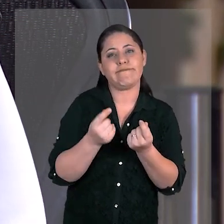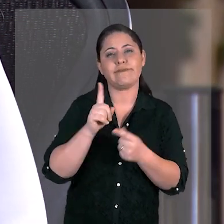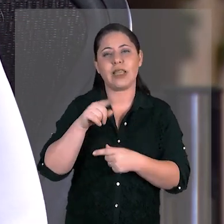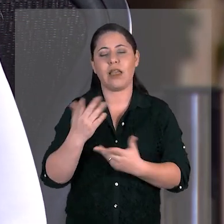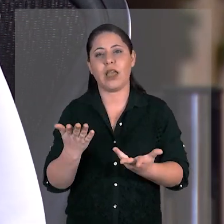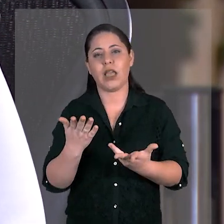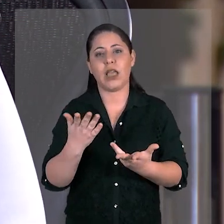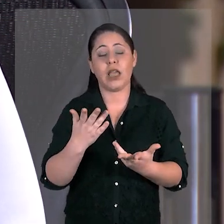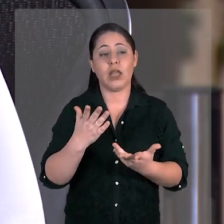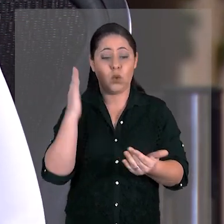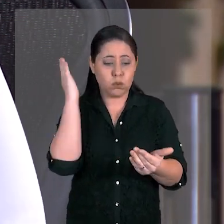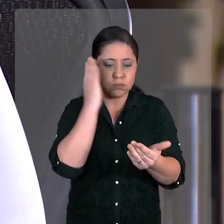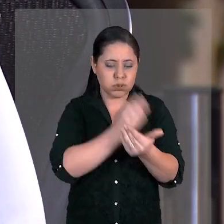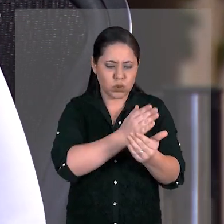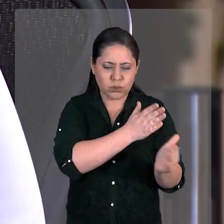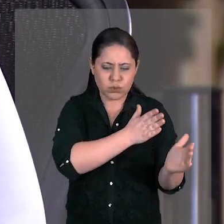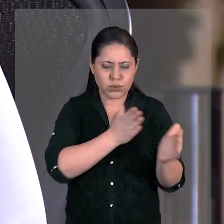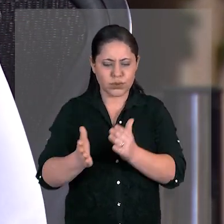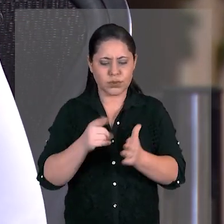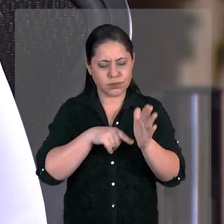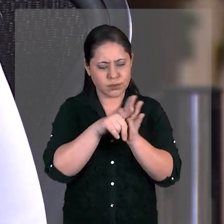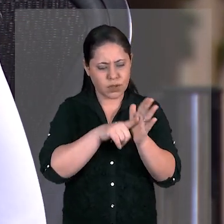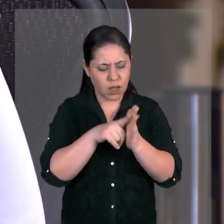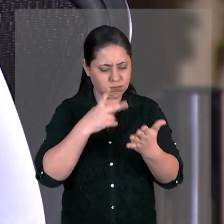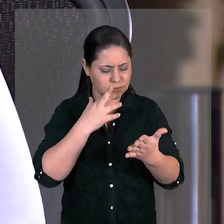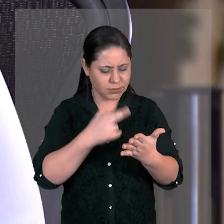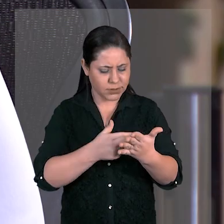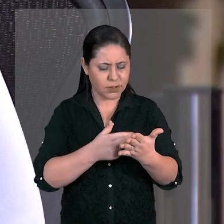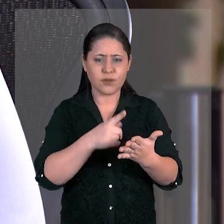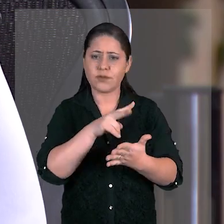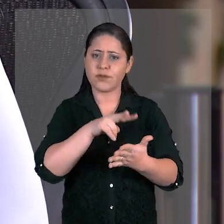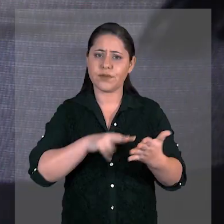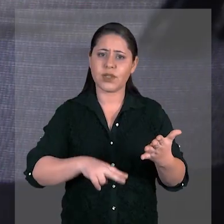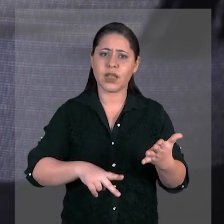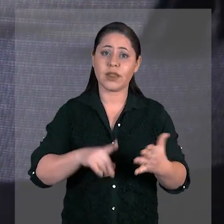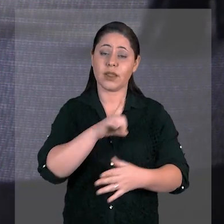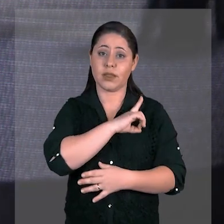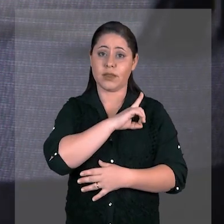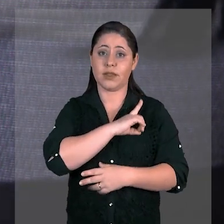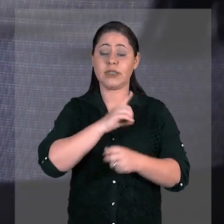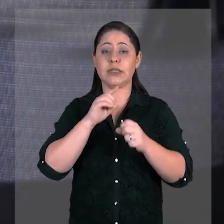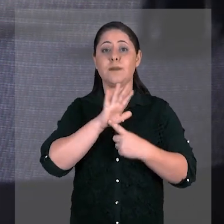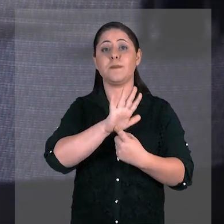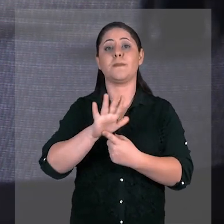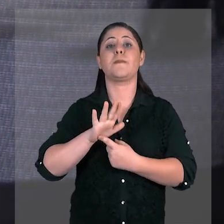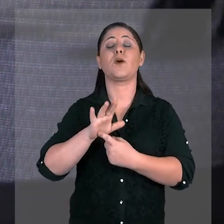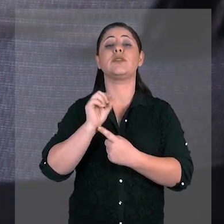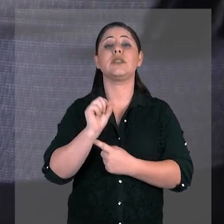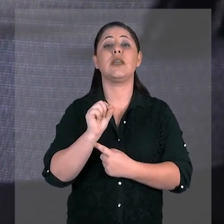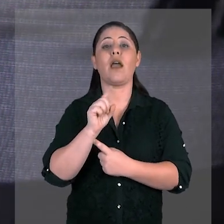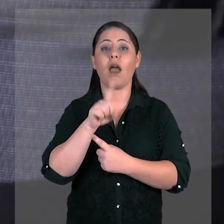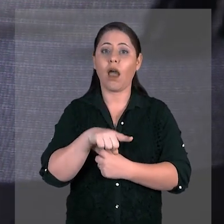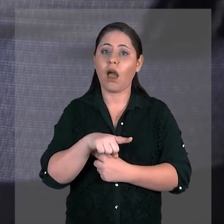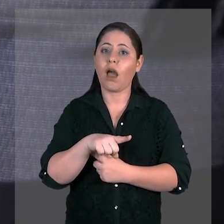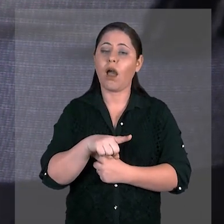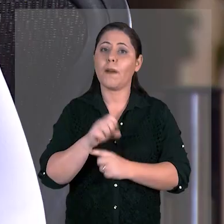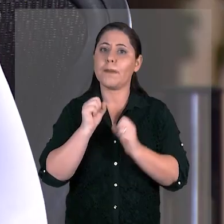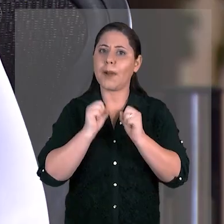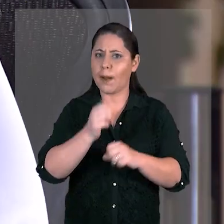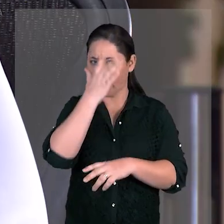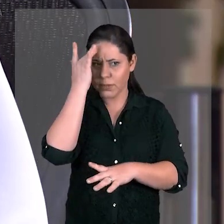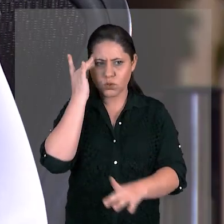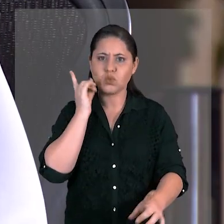dos inquéritos, né, das averiguações das delegacias, que nos mostram que é possível você